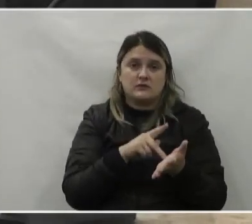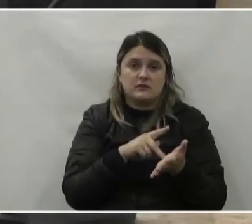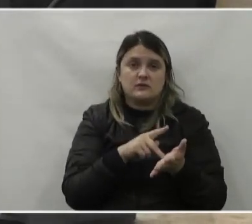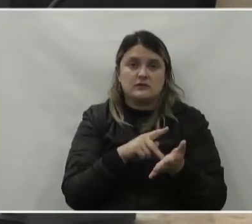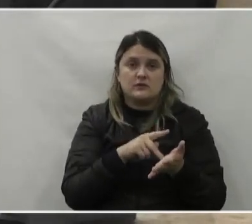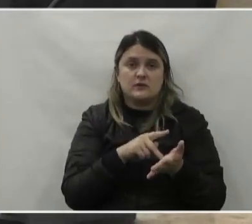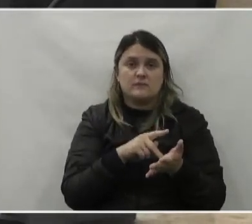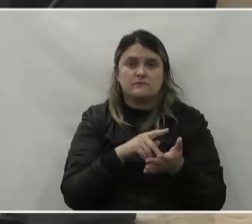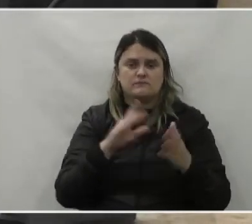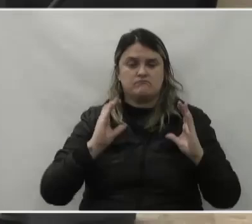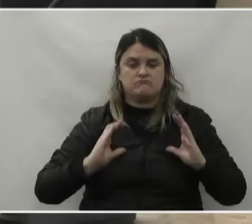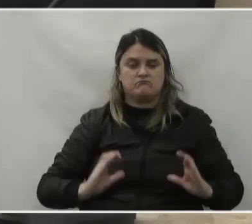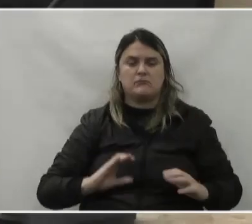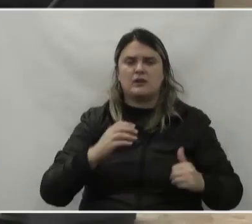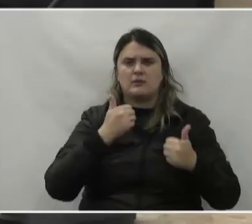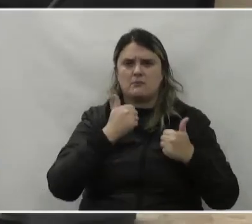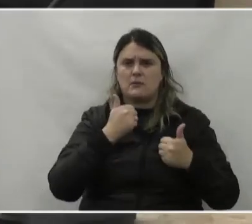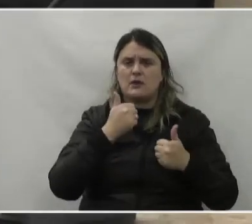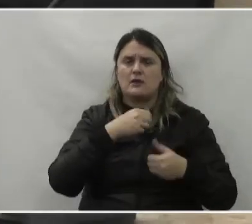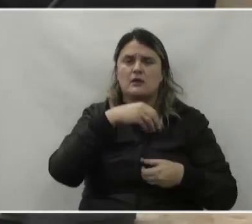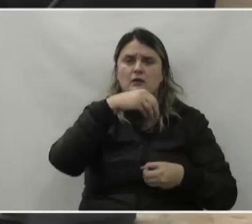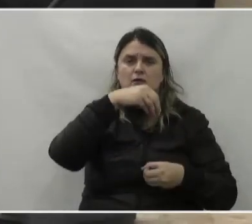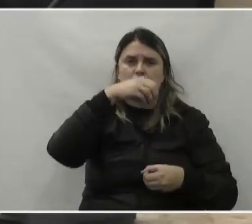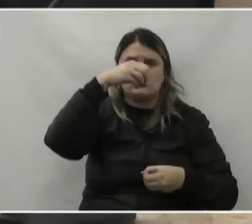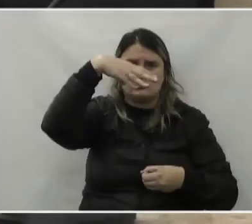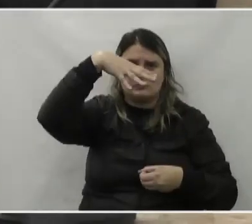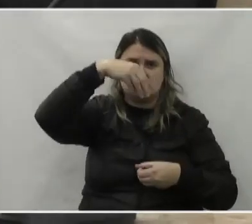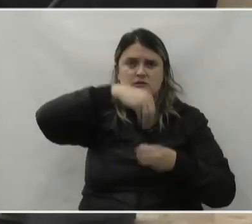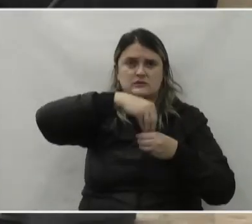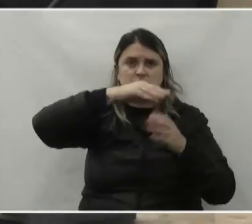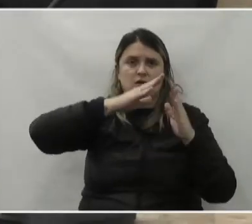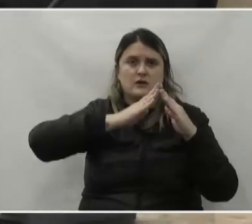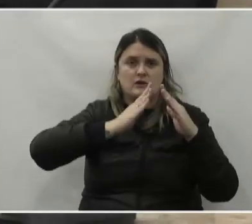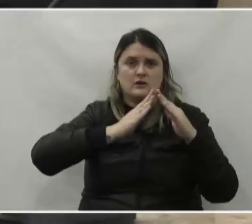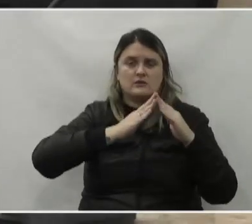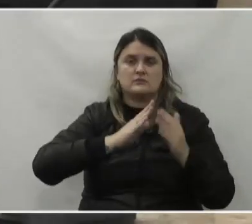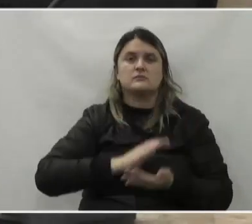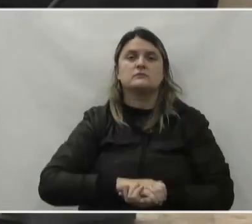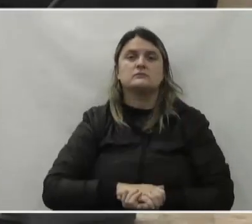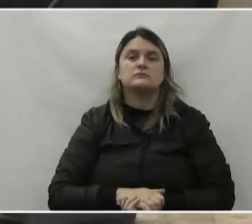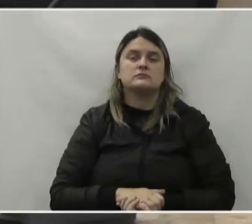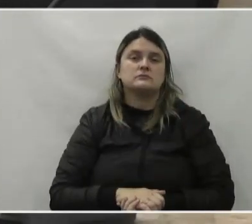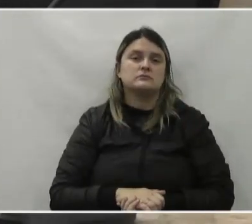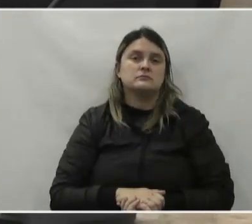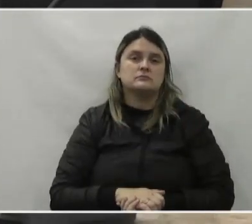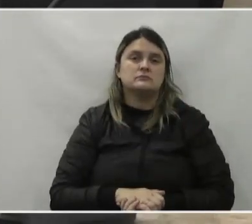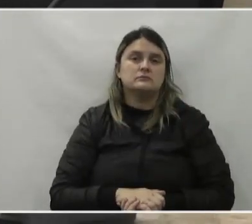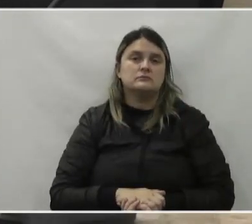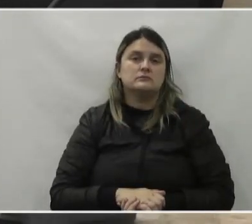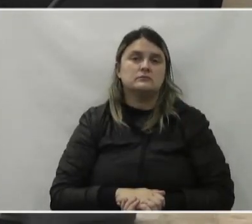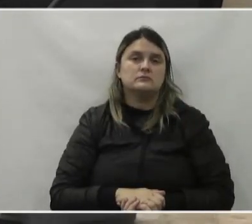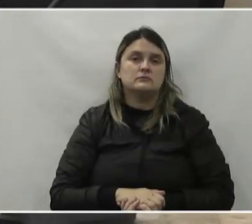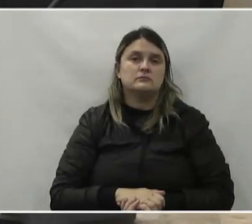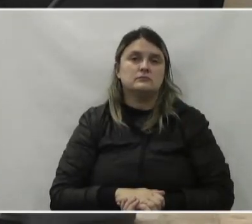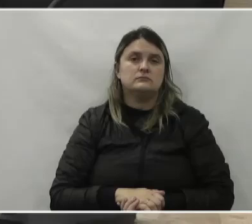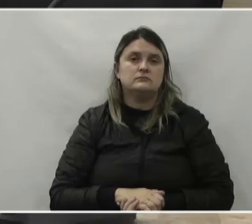o cidadão tenha luz de qualidade na frente de sua casa, tem maiores problemas, suspensão aí no futuro,